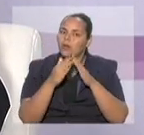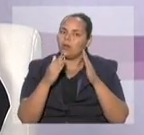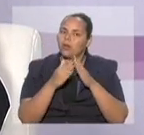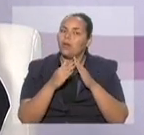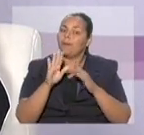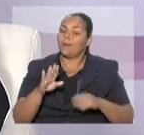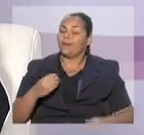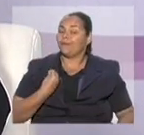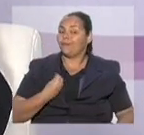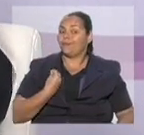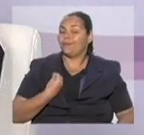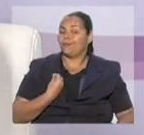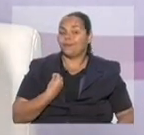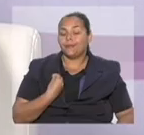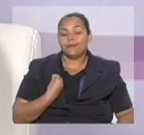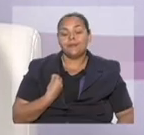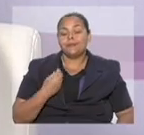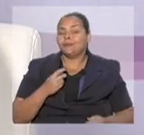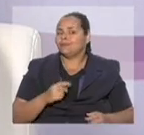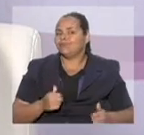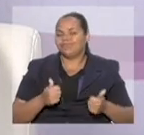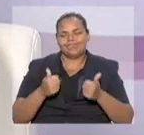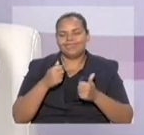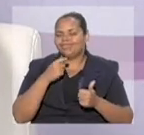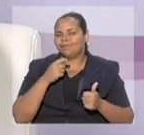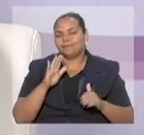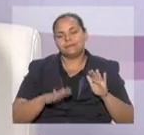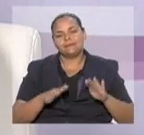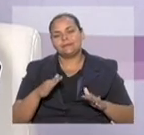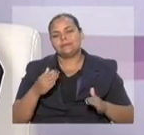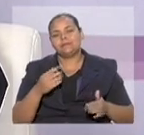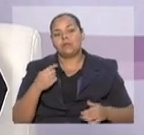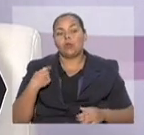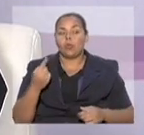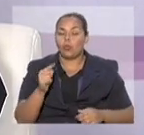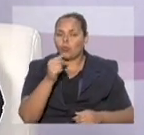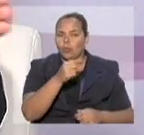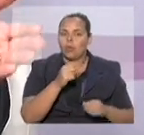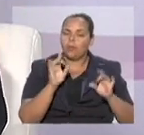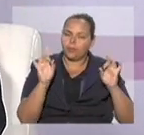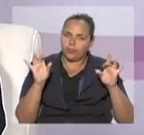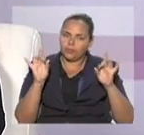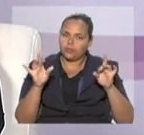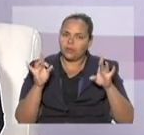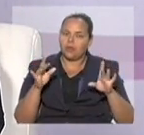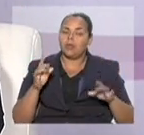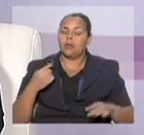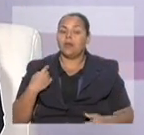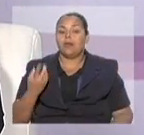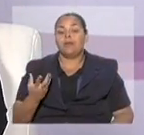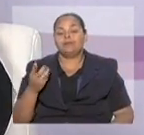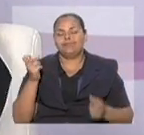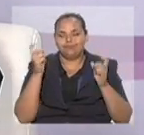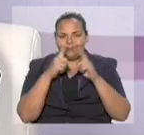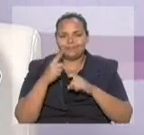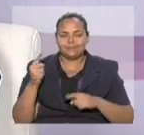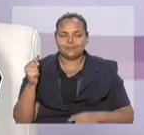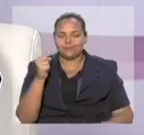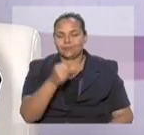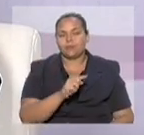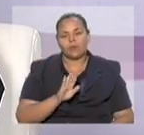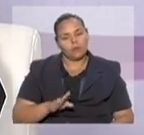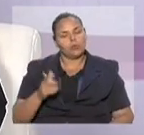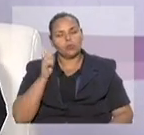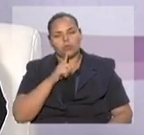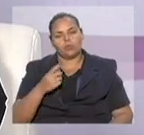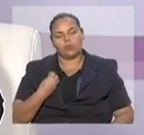uma chance menor de sobreviver. A criança é deslocada para um outro local, um centro de especialidade, é um transtorno, indiscutivelmente, mas ela tem mais